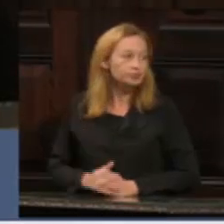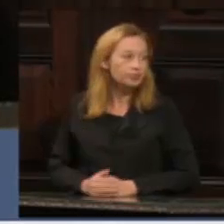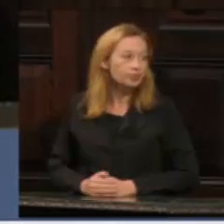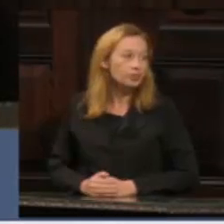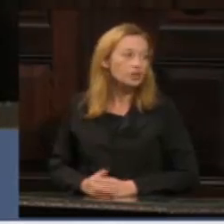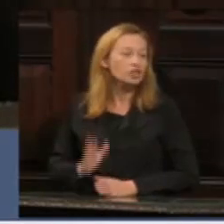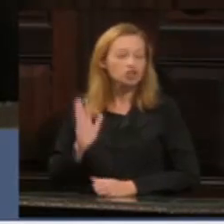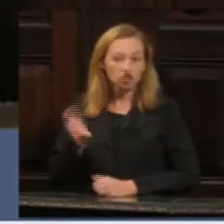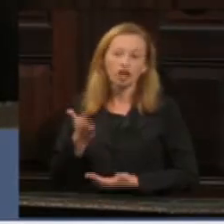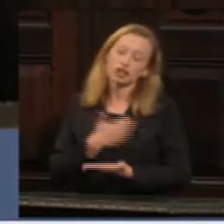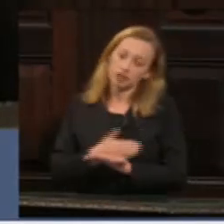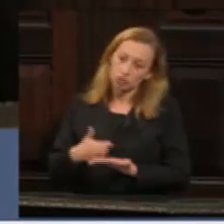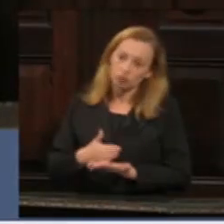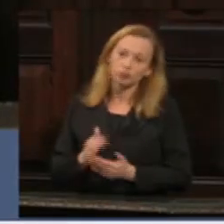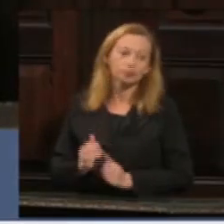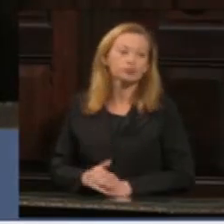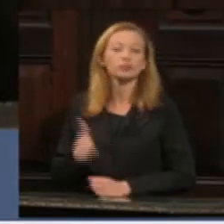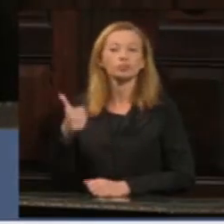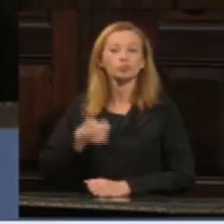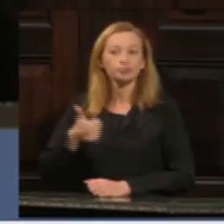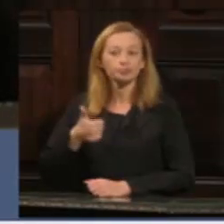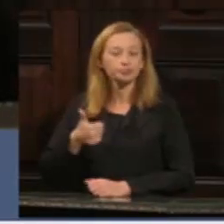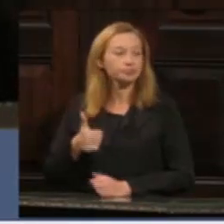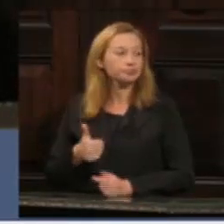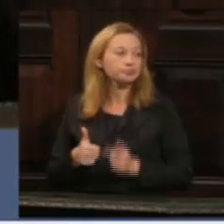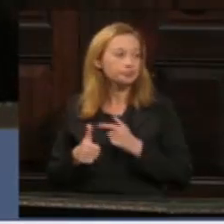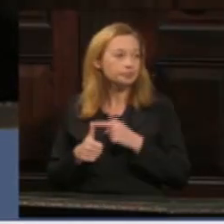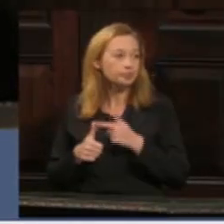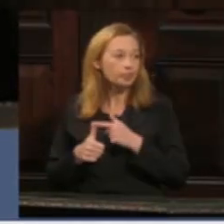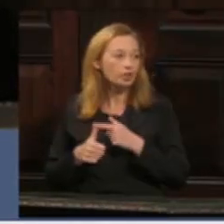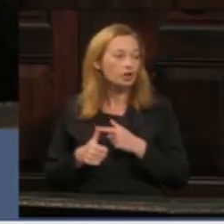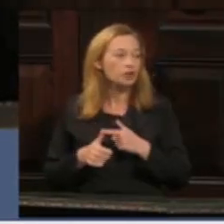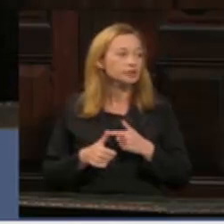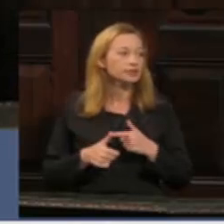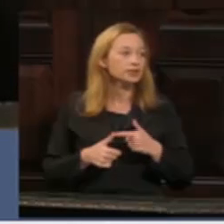já teve início. 1. Lutar